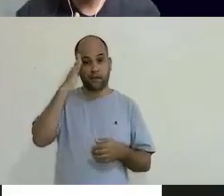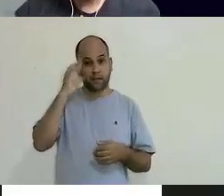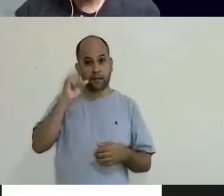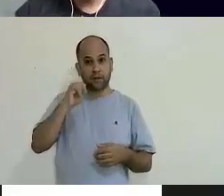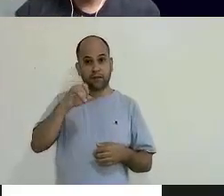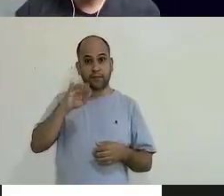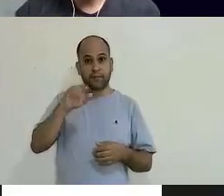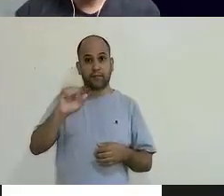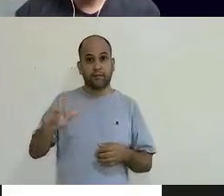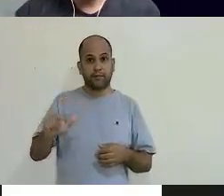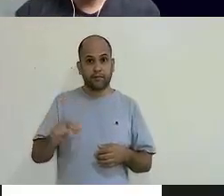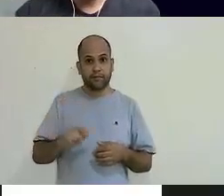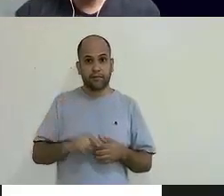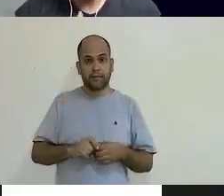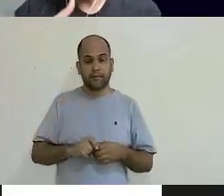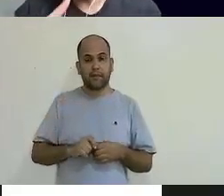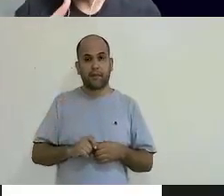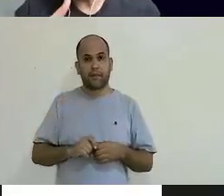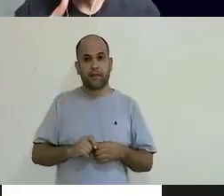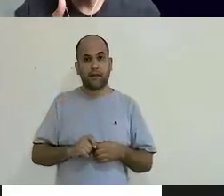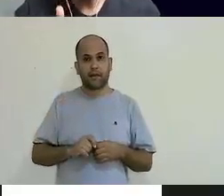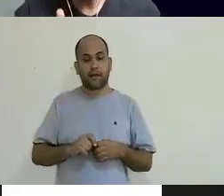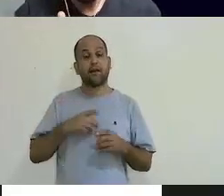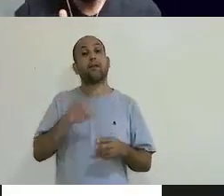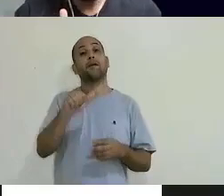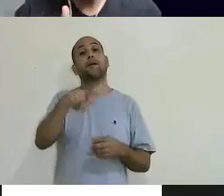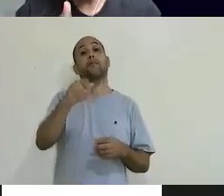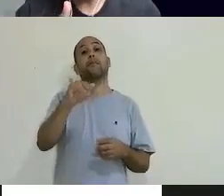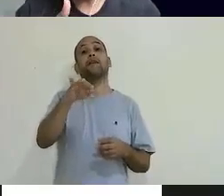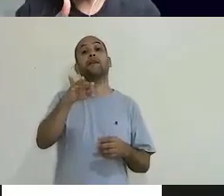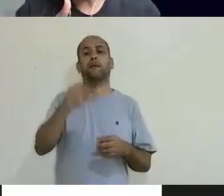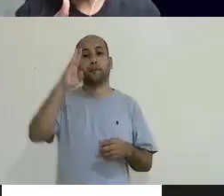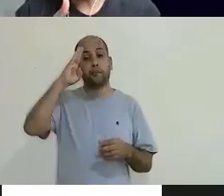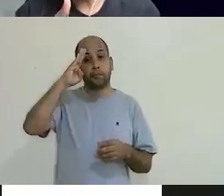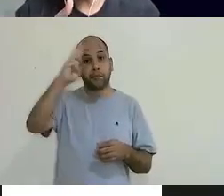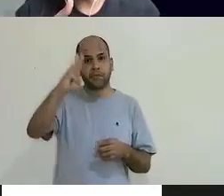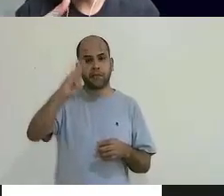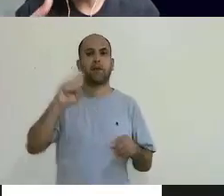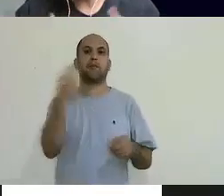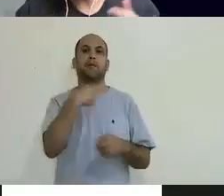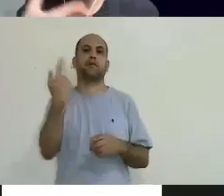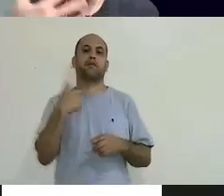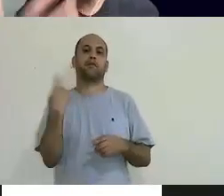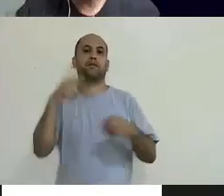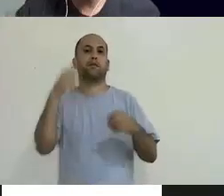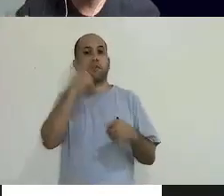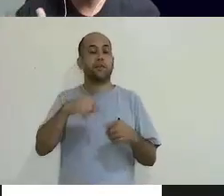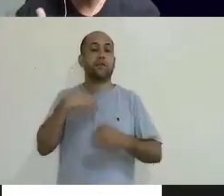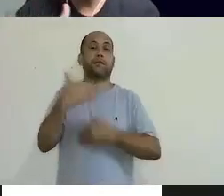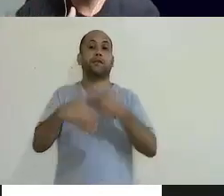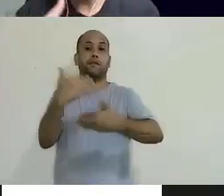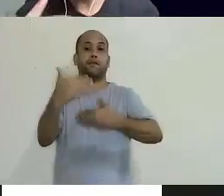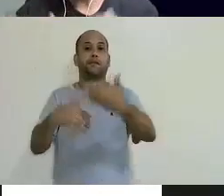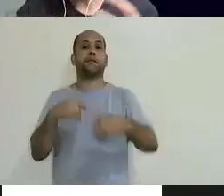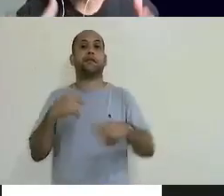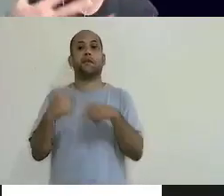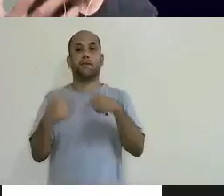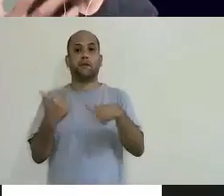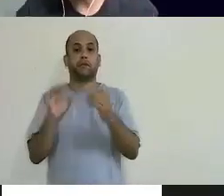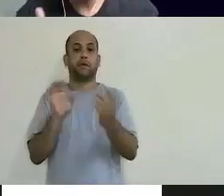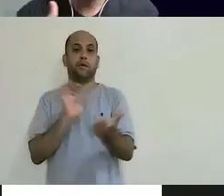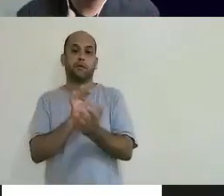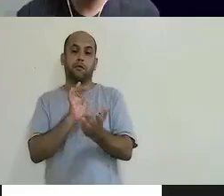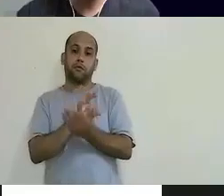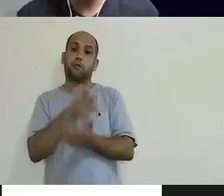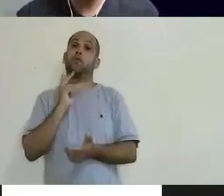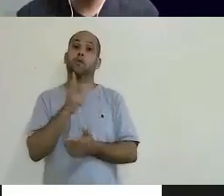outro. Então, a empatia vai ser fundamental para que a gente consiga desenvolver esse trabalho em equipe, continue